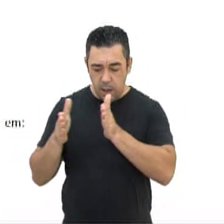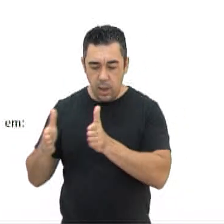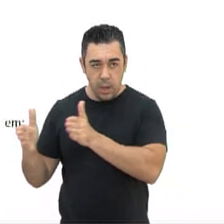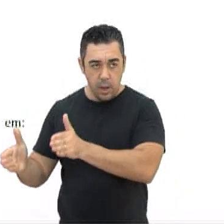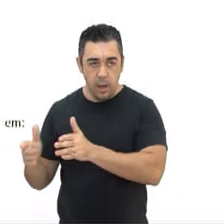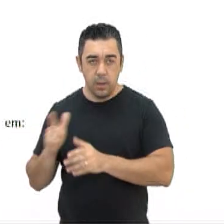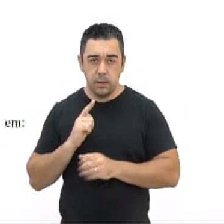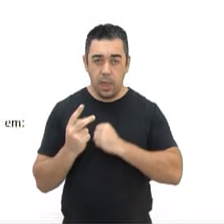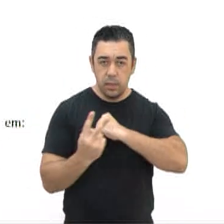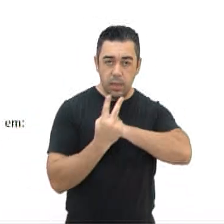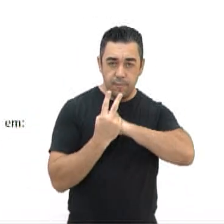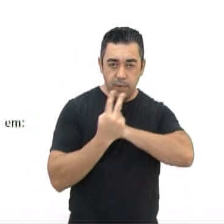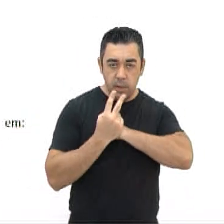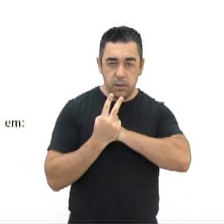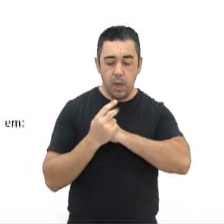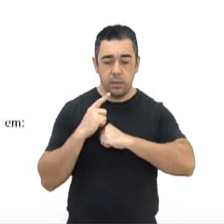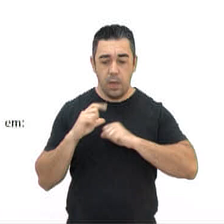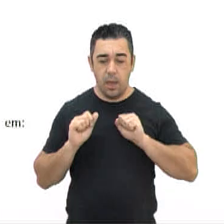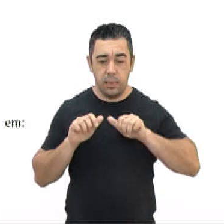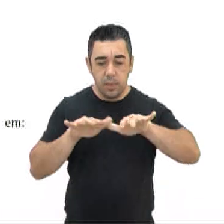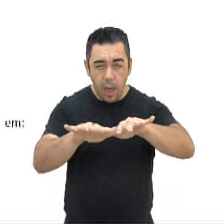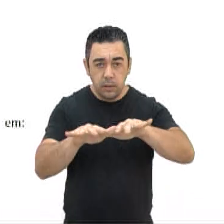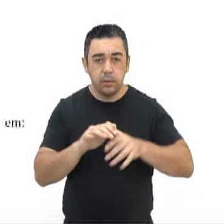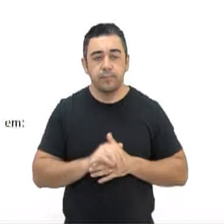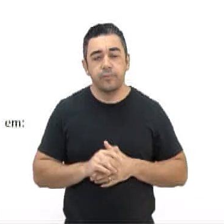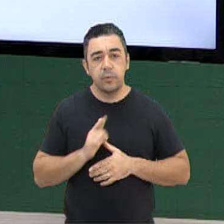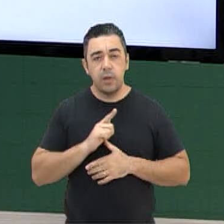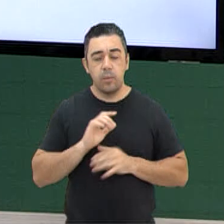Áreas de defesa, área de ataque e área neutra.